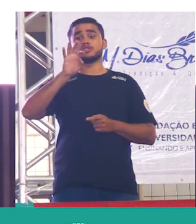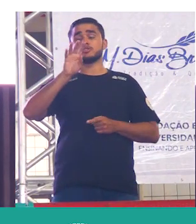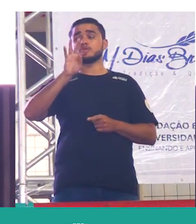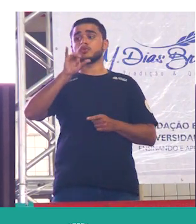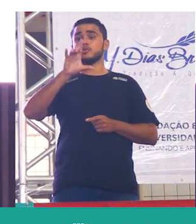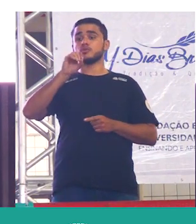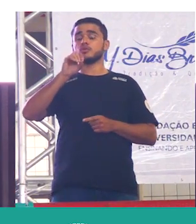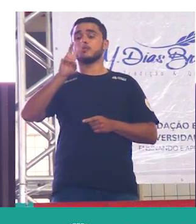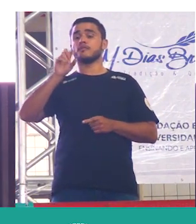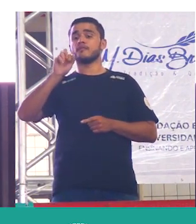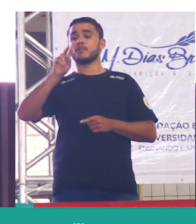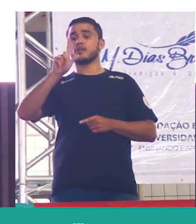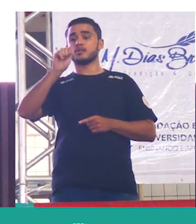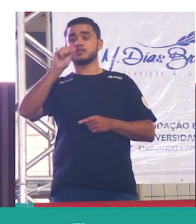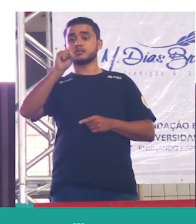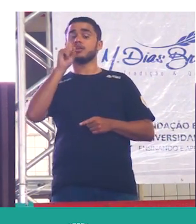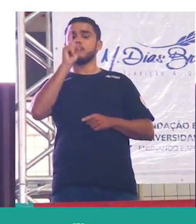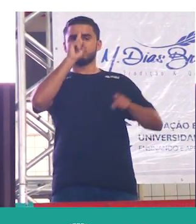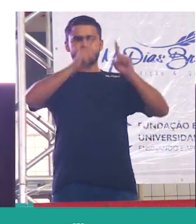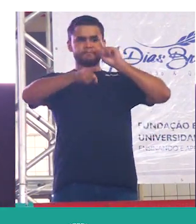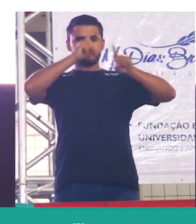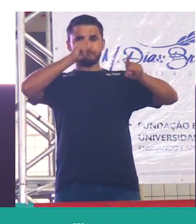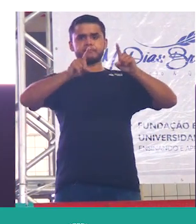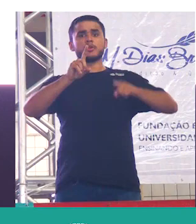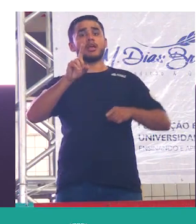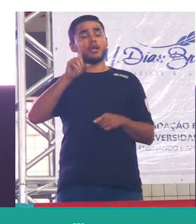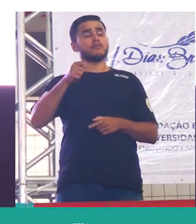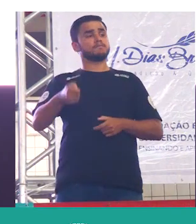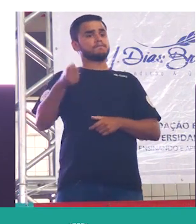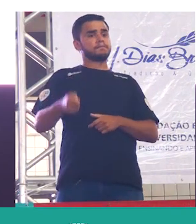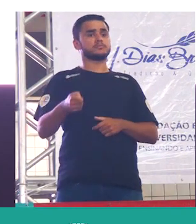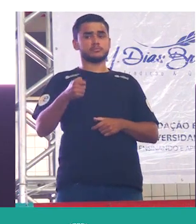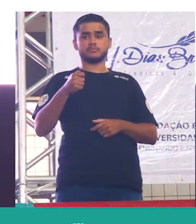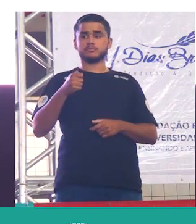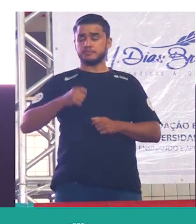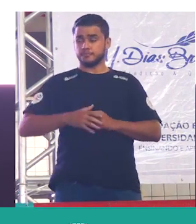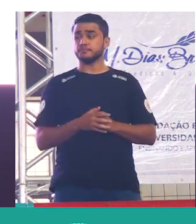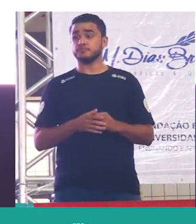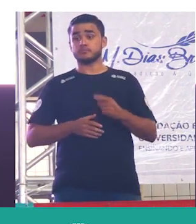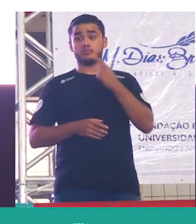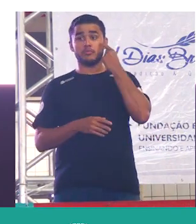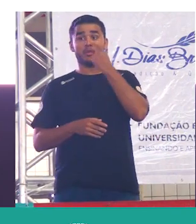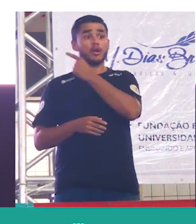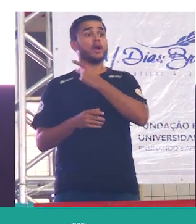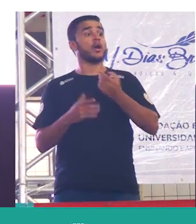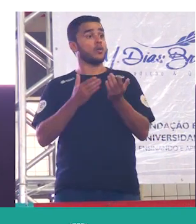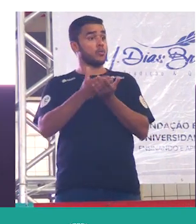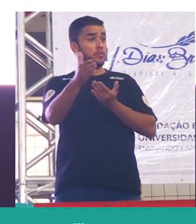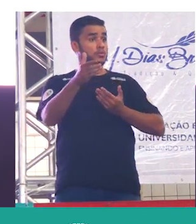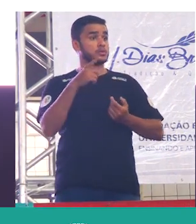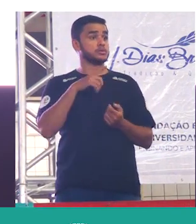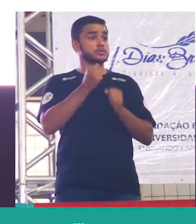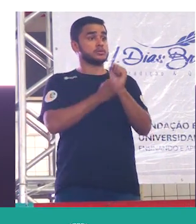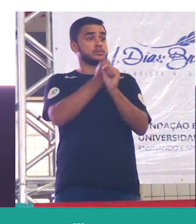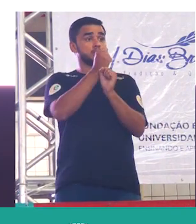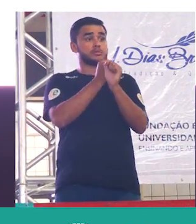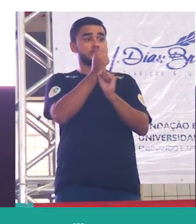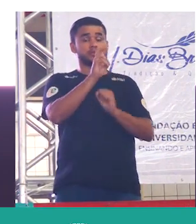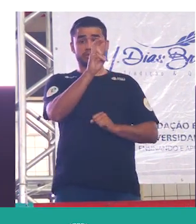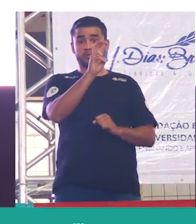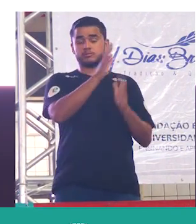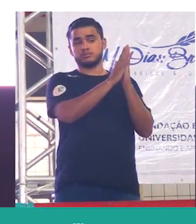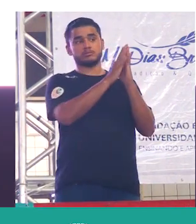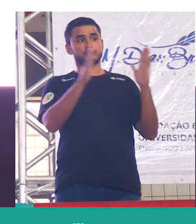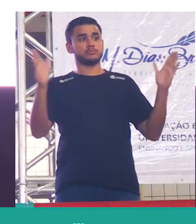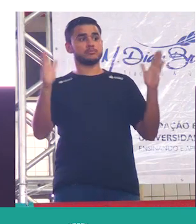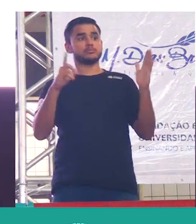sendo um ditador. Então, Dutra, ele governa por 5 anos na nova república,